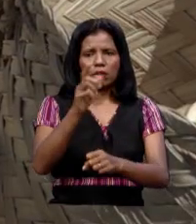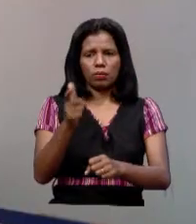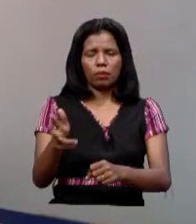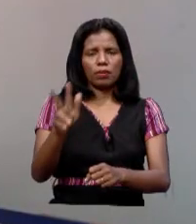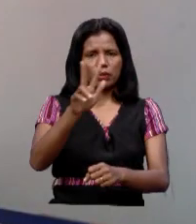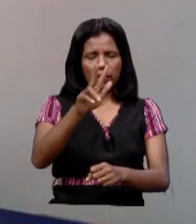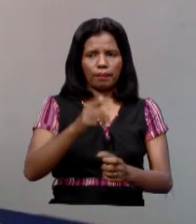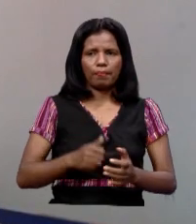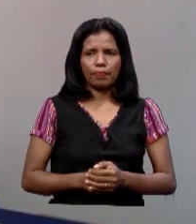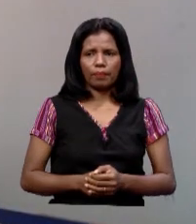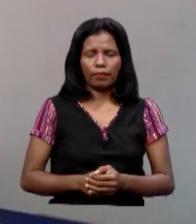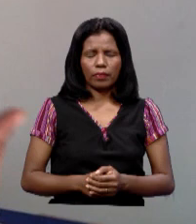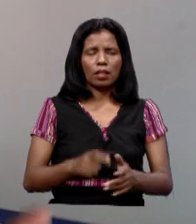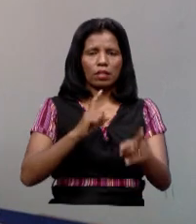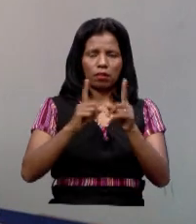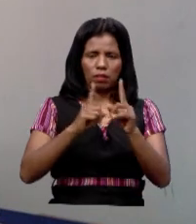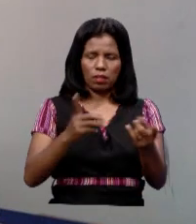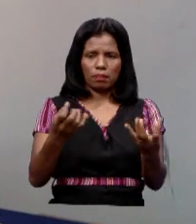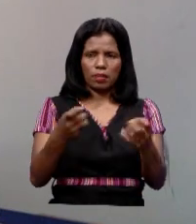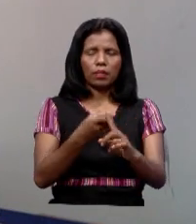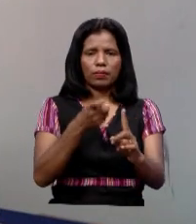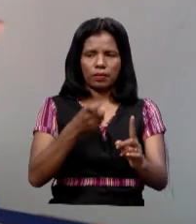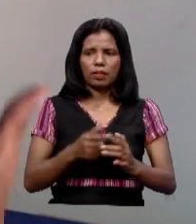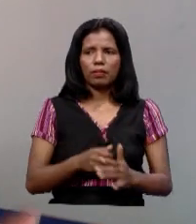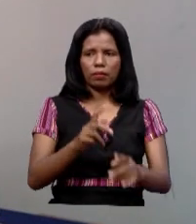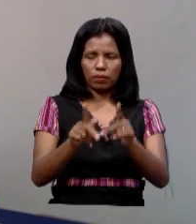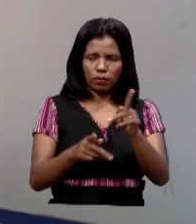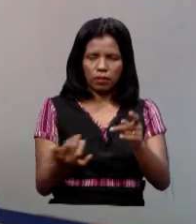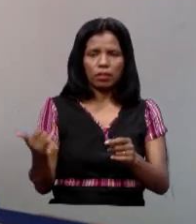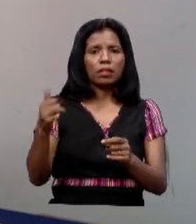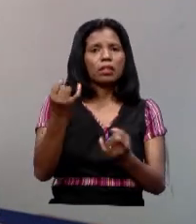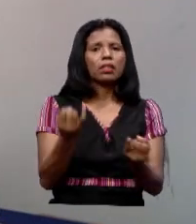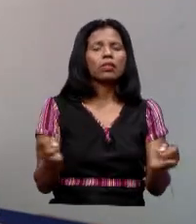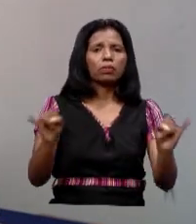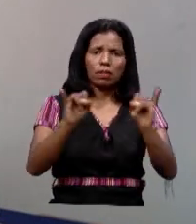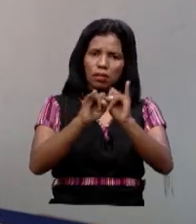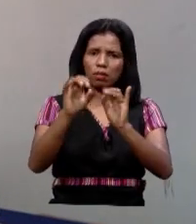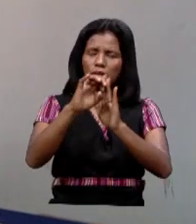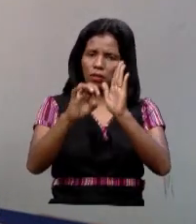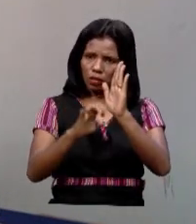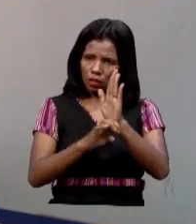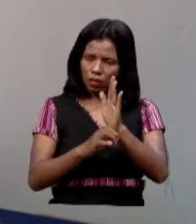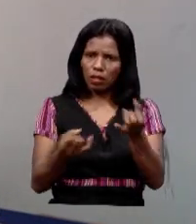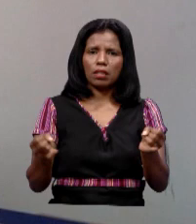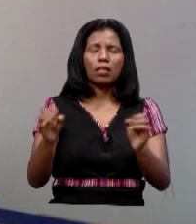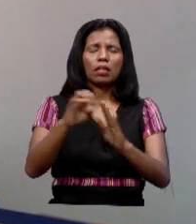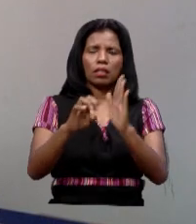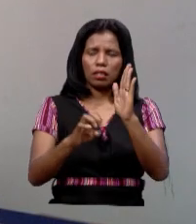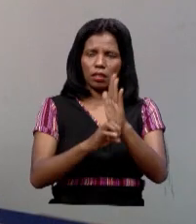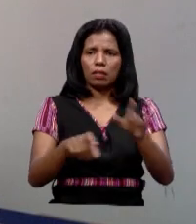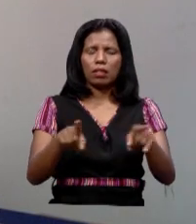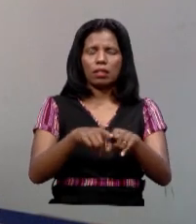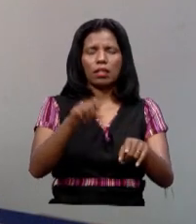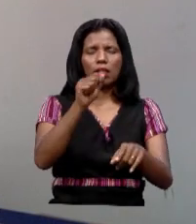resentolo iha protesto stu bebe kusi sira da kusi instituição estado ne bem maka estado financia hanes aifeza no